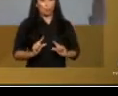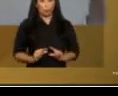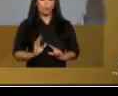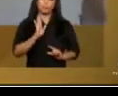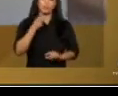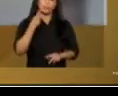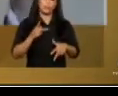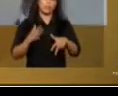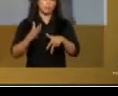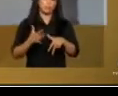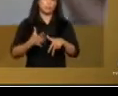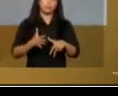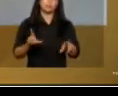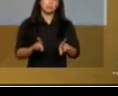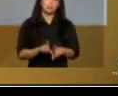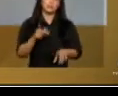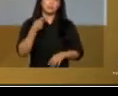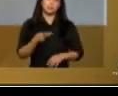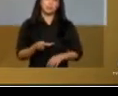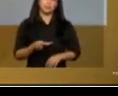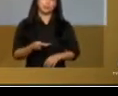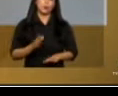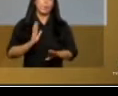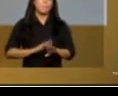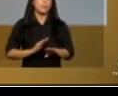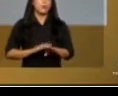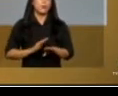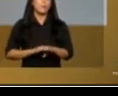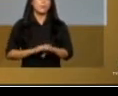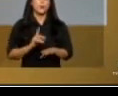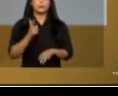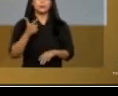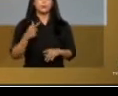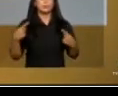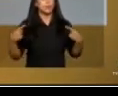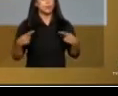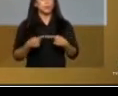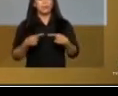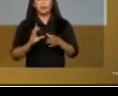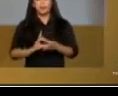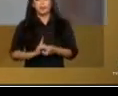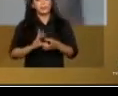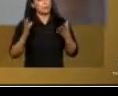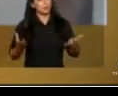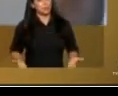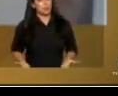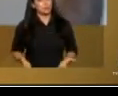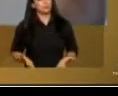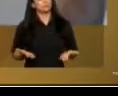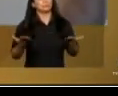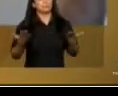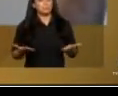da tribuna. Disse, inclusive, que os monopólios são incompatíveis com as democracias.